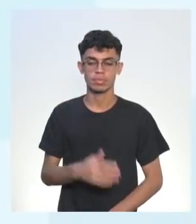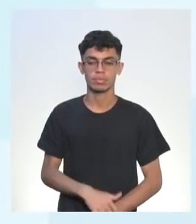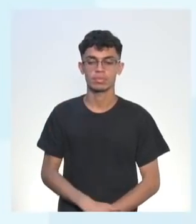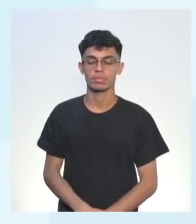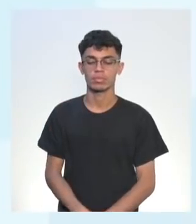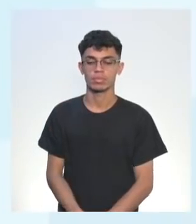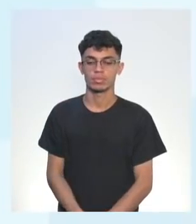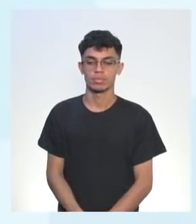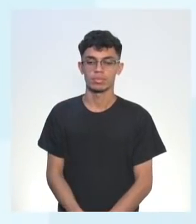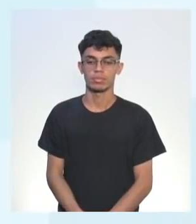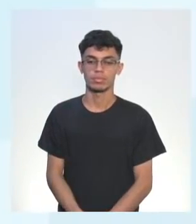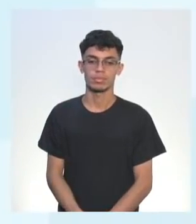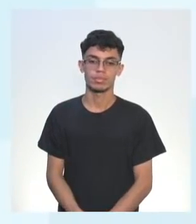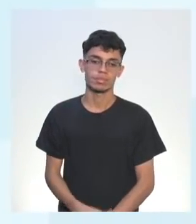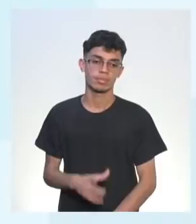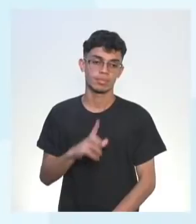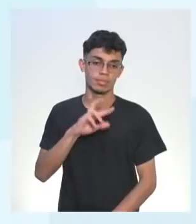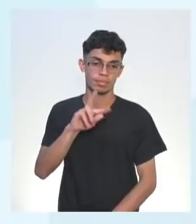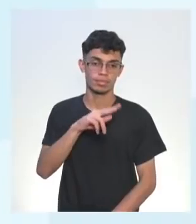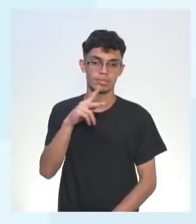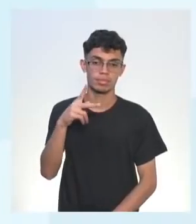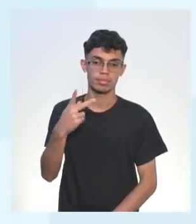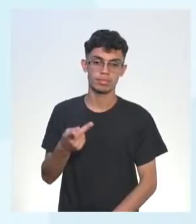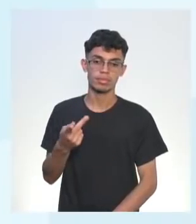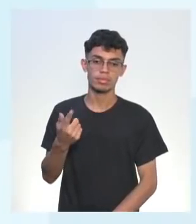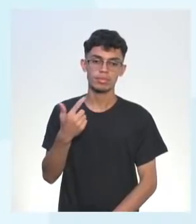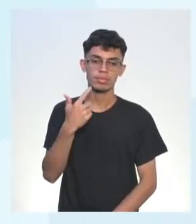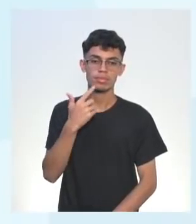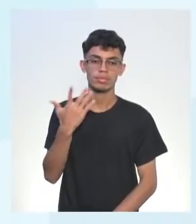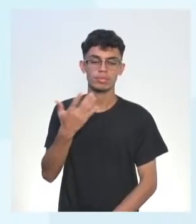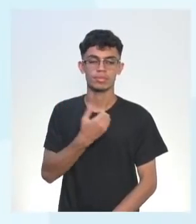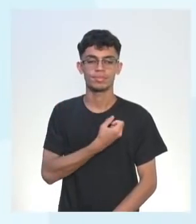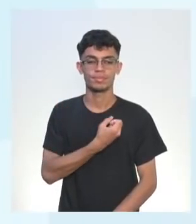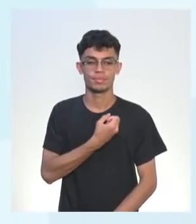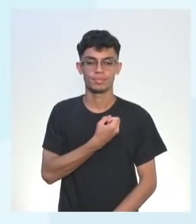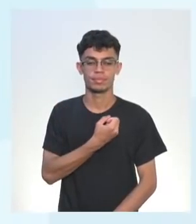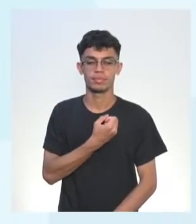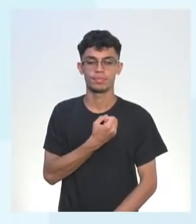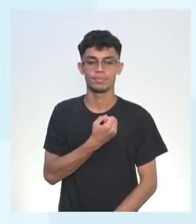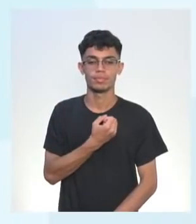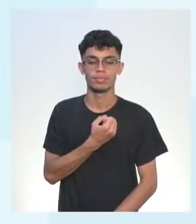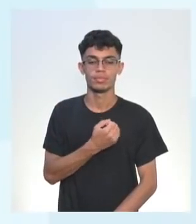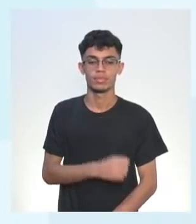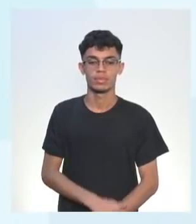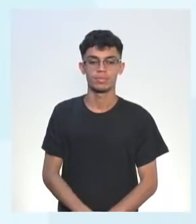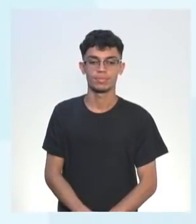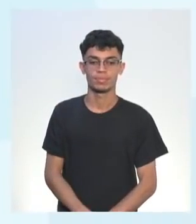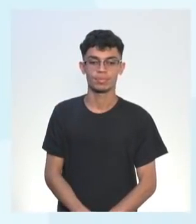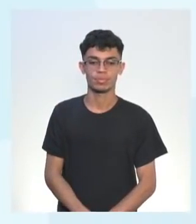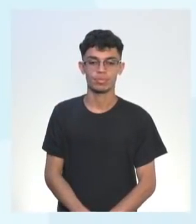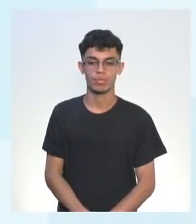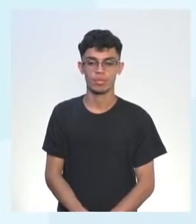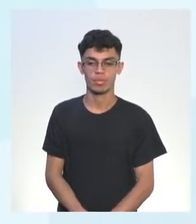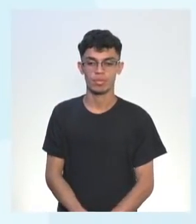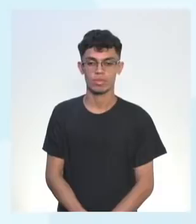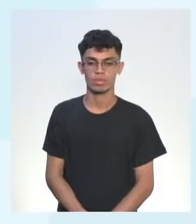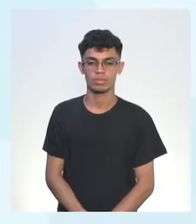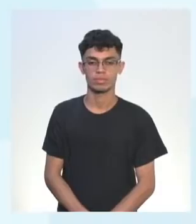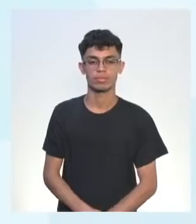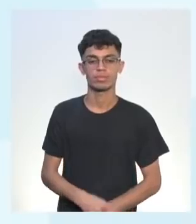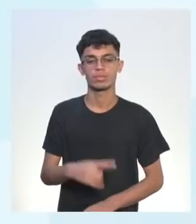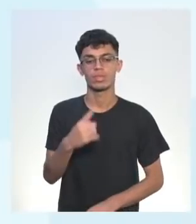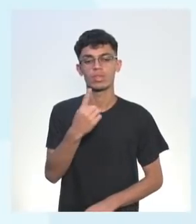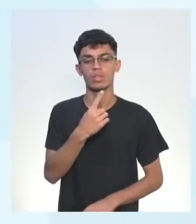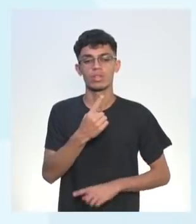E aí, olha, o que eu fiz? Eu vou inverter este número aqui, ó. Eu vou fazer o contrário do que a gente tem feito. Então, ó, 1